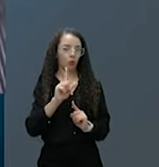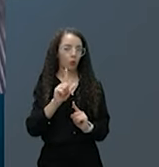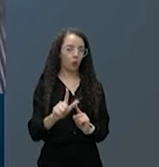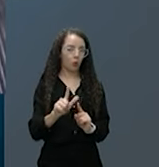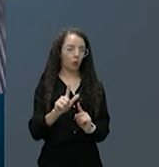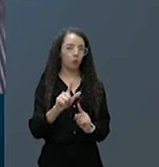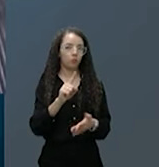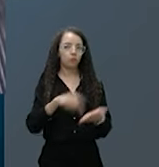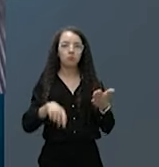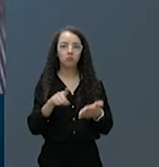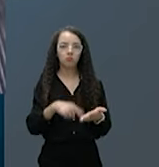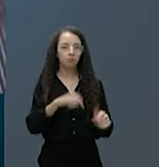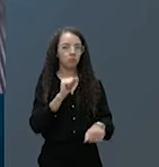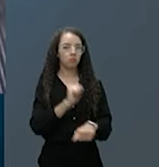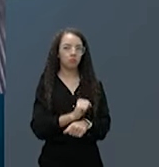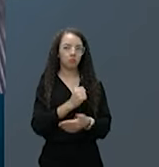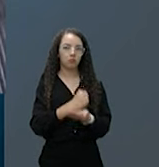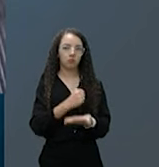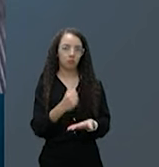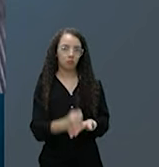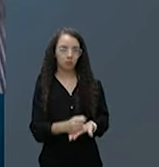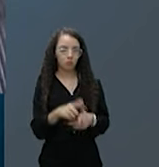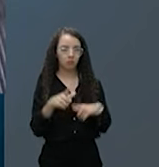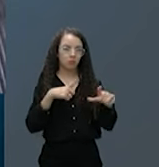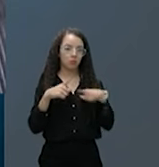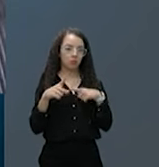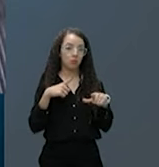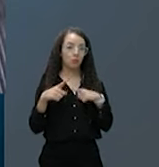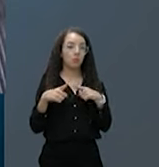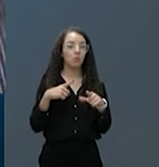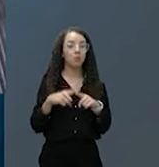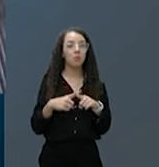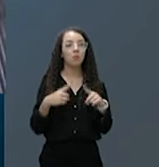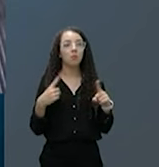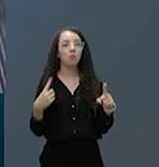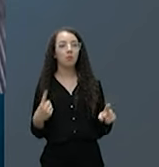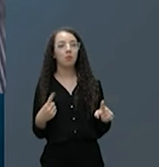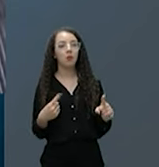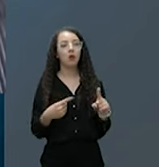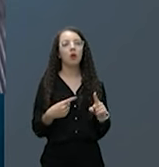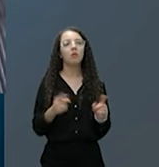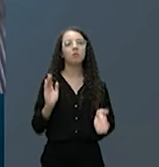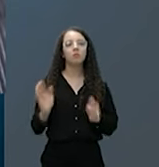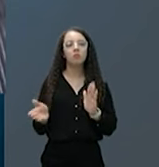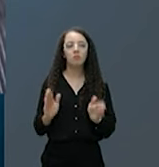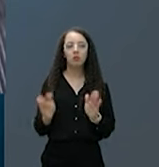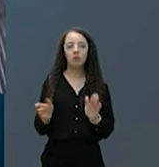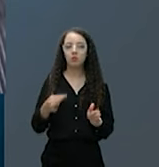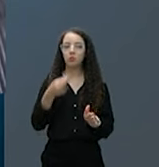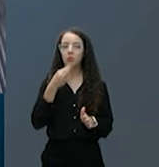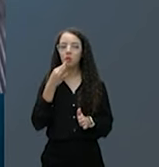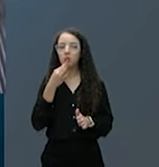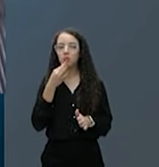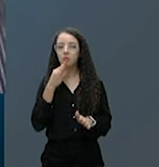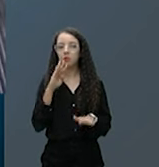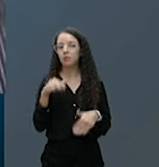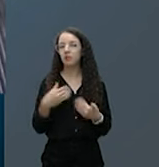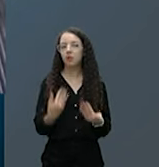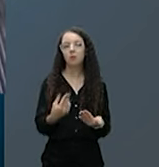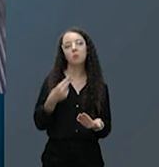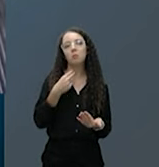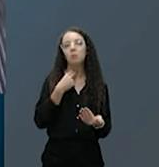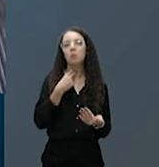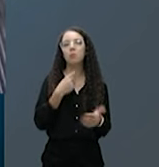refere isoladamente à falta de citação do executado em fase de conhecimento. Logo, não é possível determinar